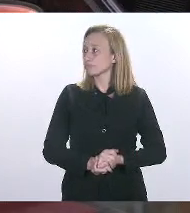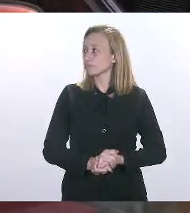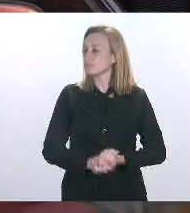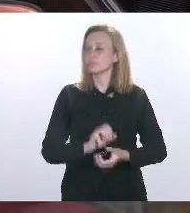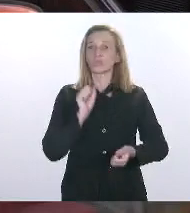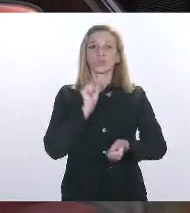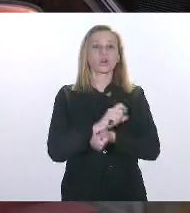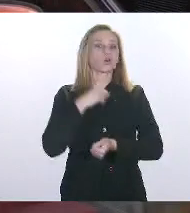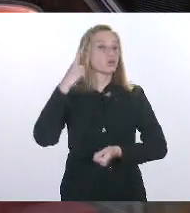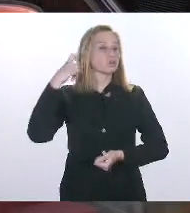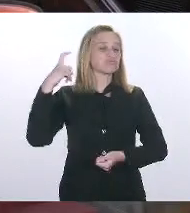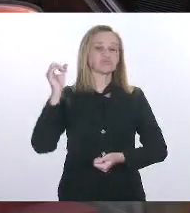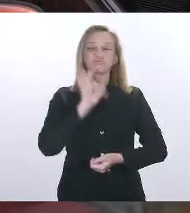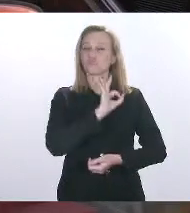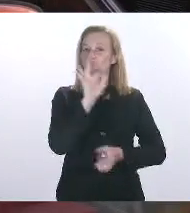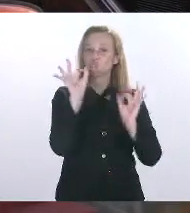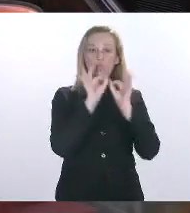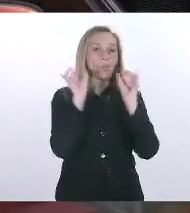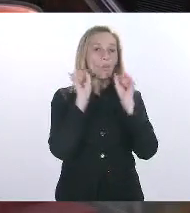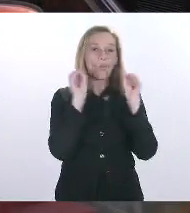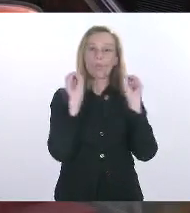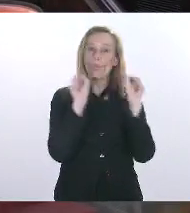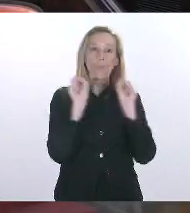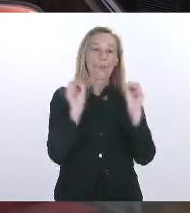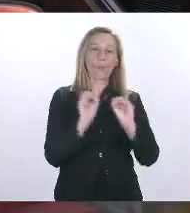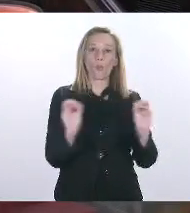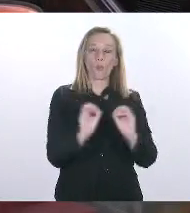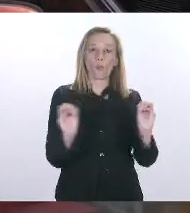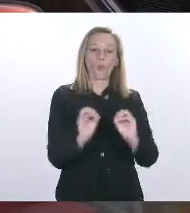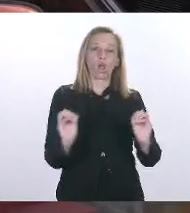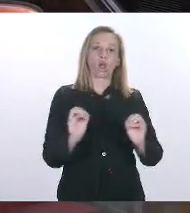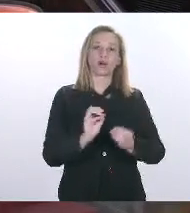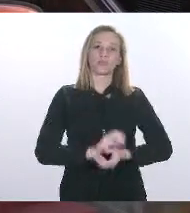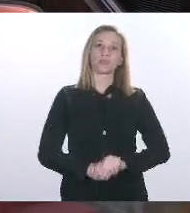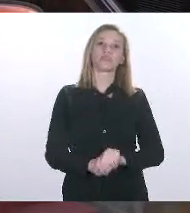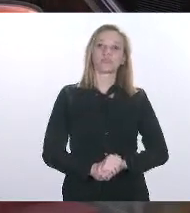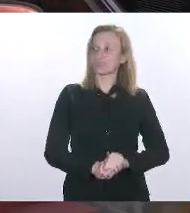Sem som, o microfone aqui da tribuna.